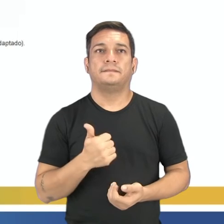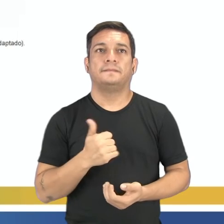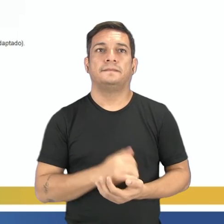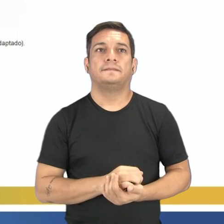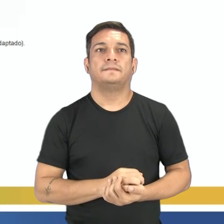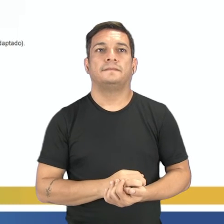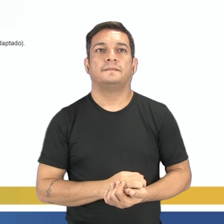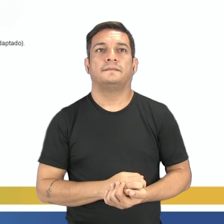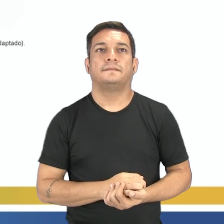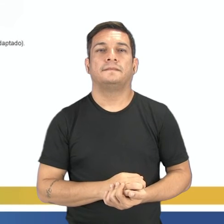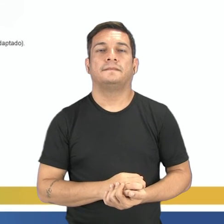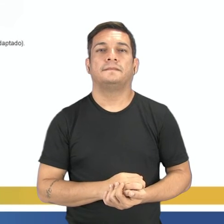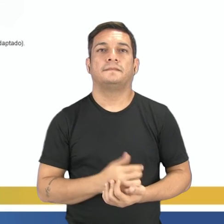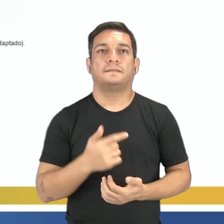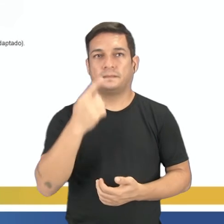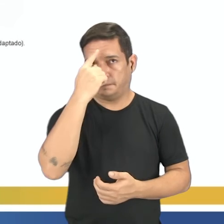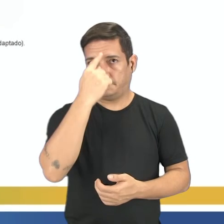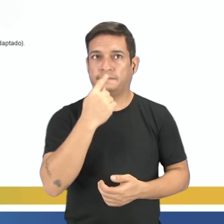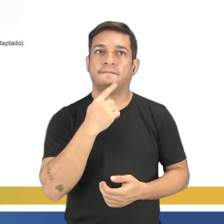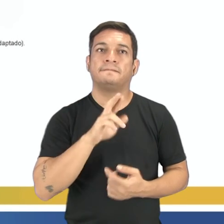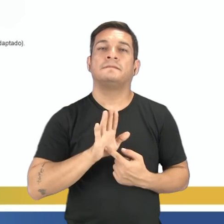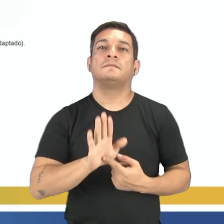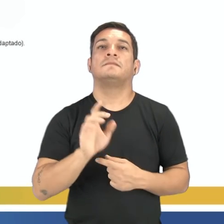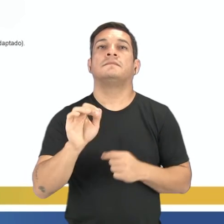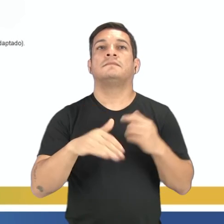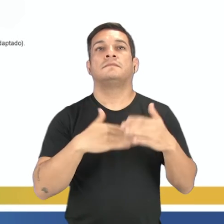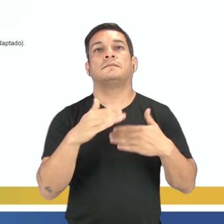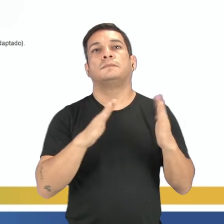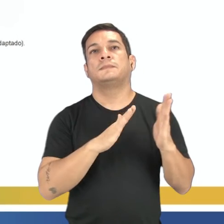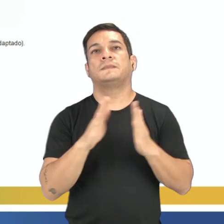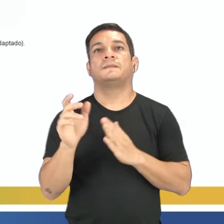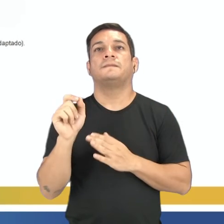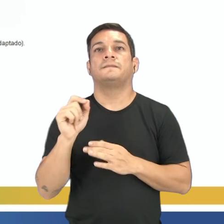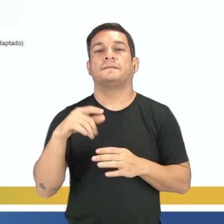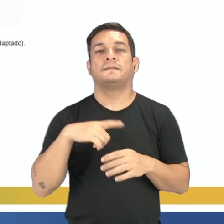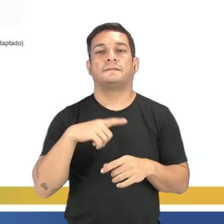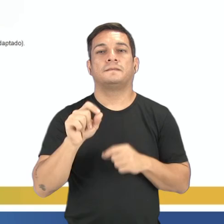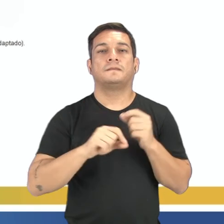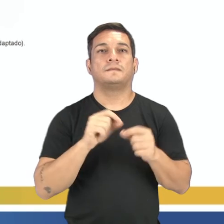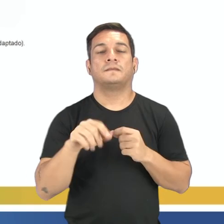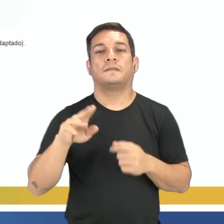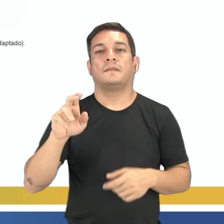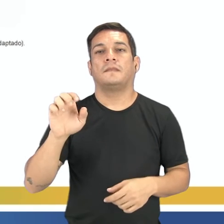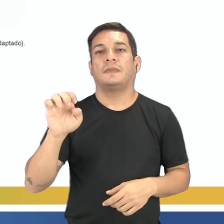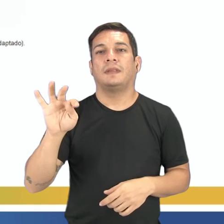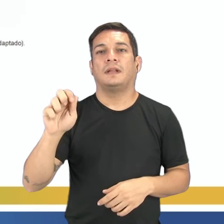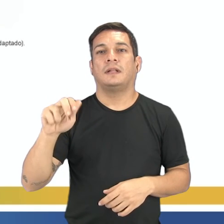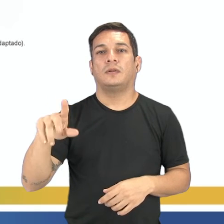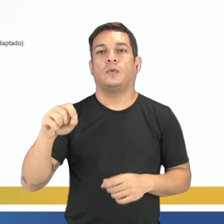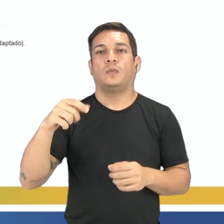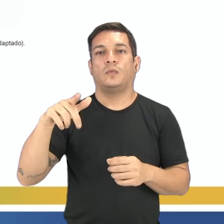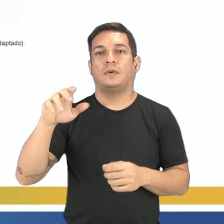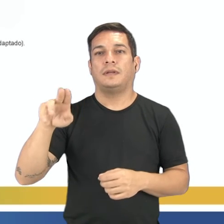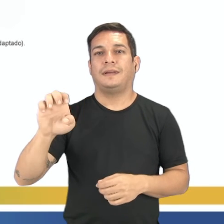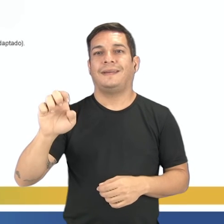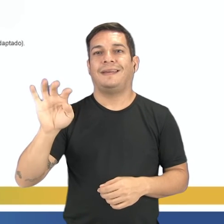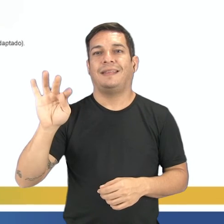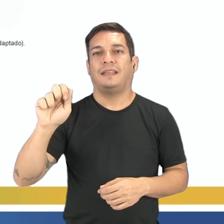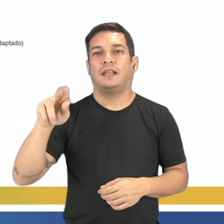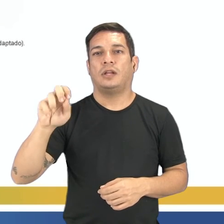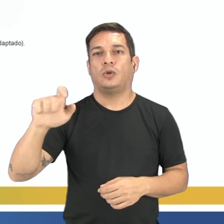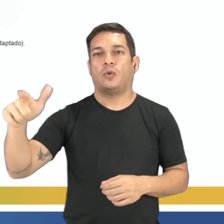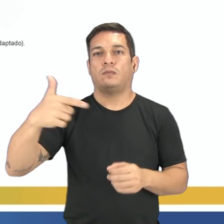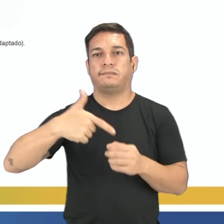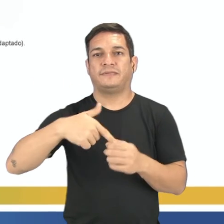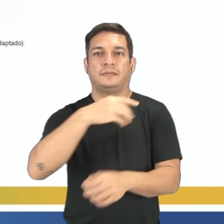Tranquilo? A figura representa um processo alternativo para a obtenção do etanol combustível. Etanol é